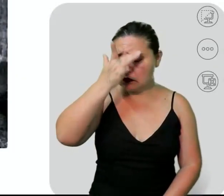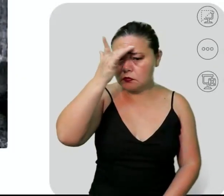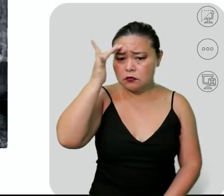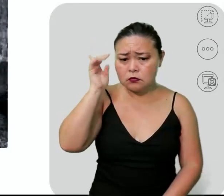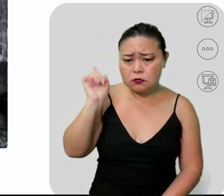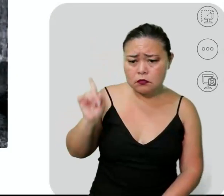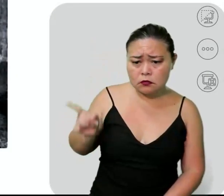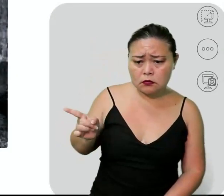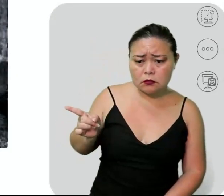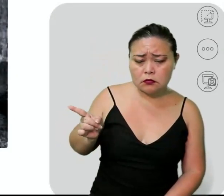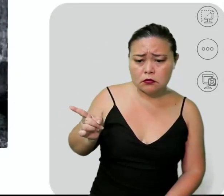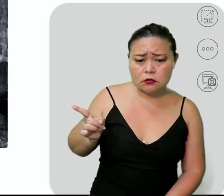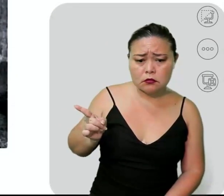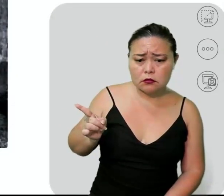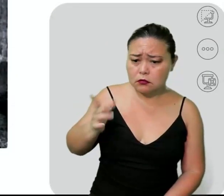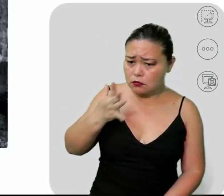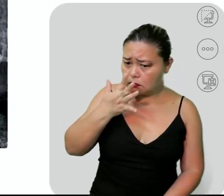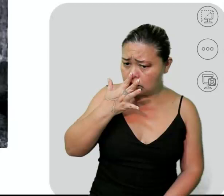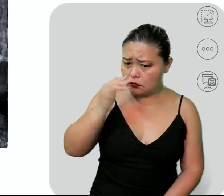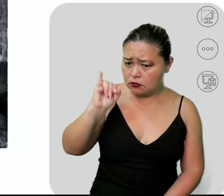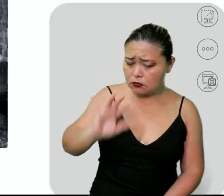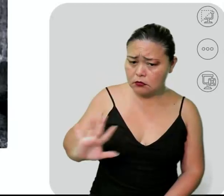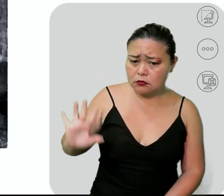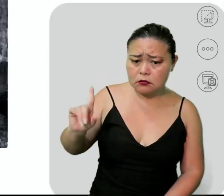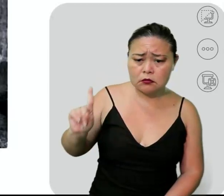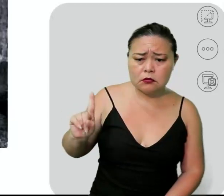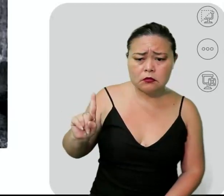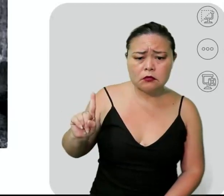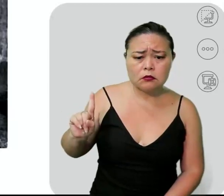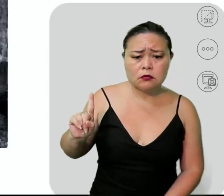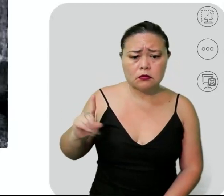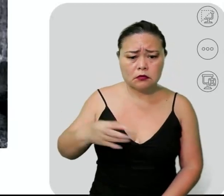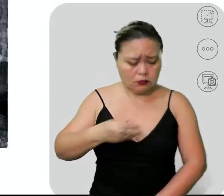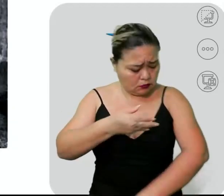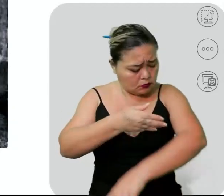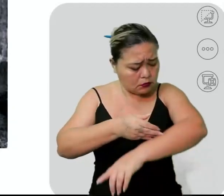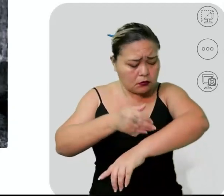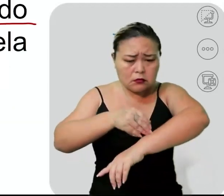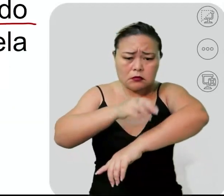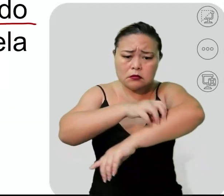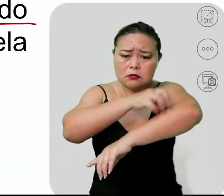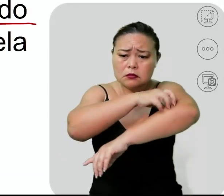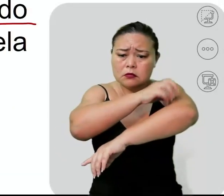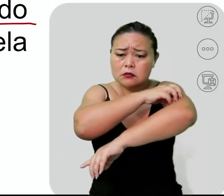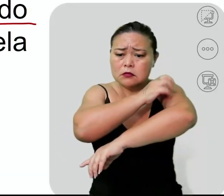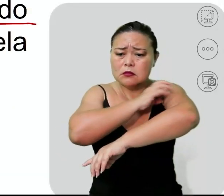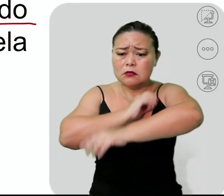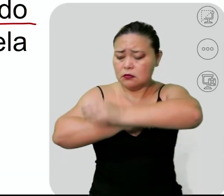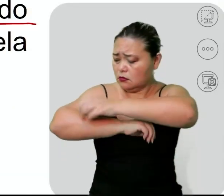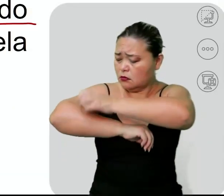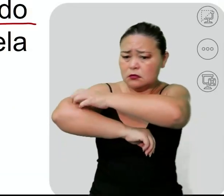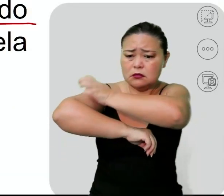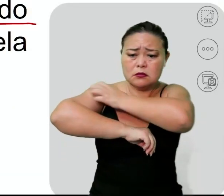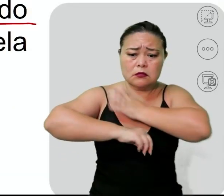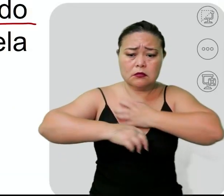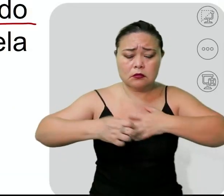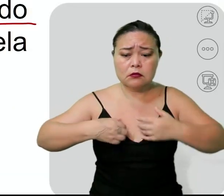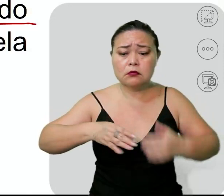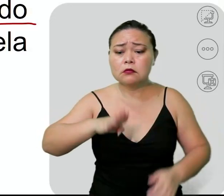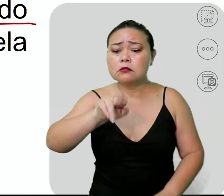como é que era. Olha aí. Elas eram todas pintadas com esses bulbos,